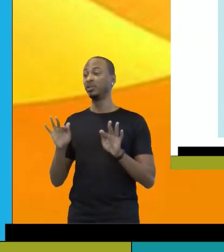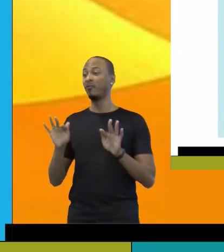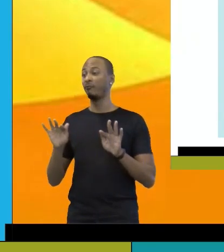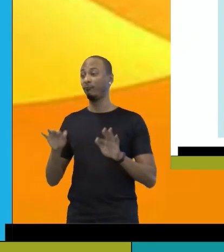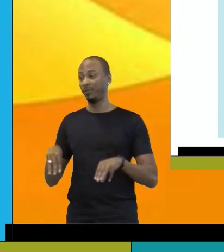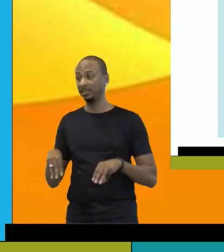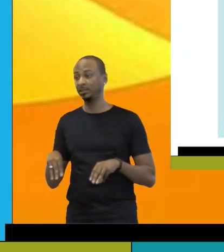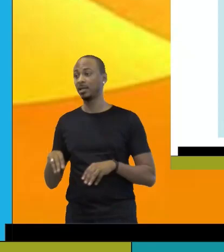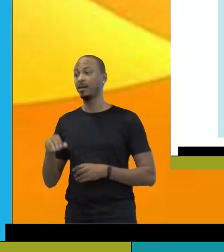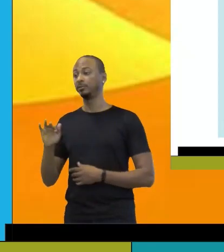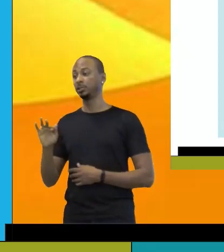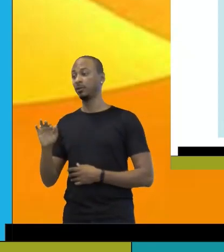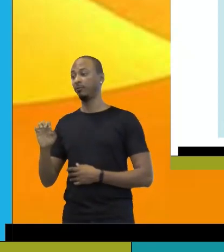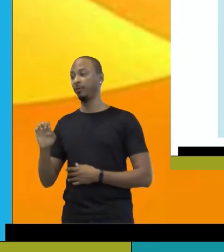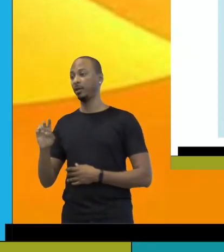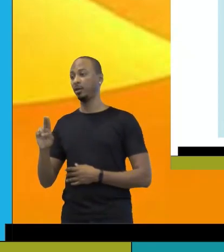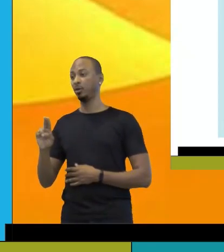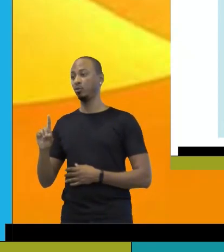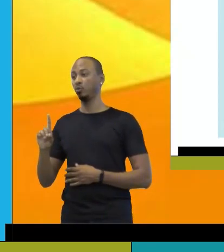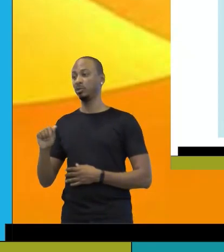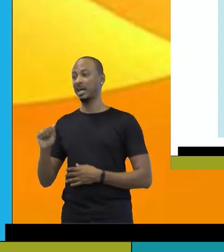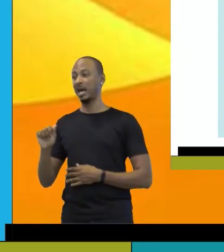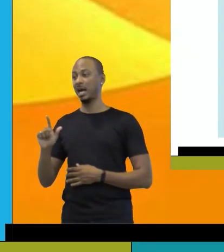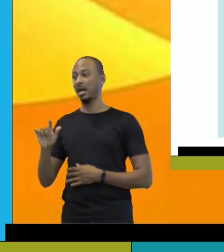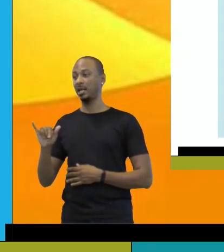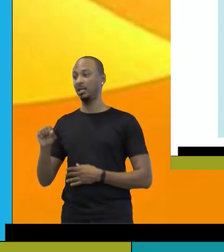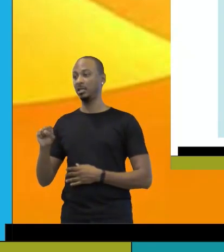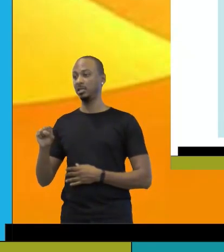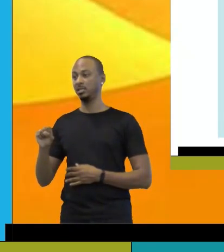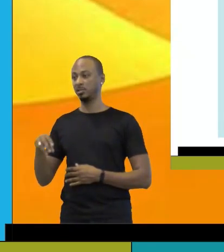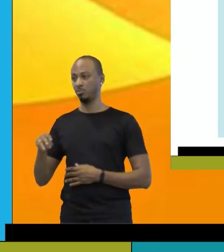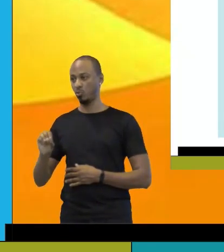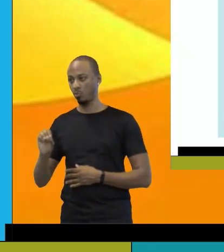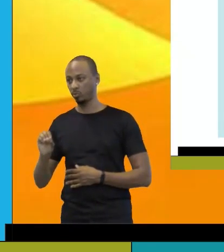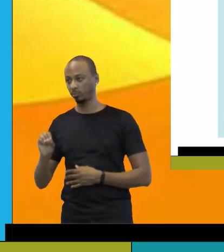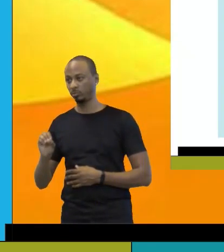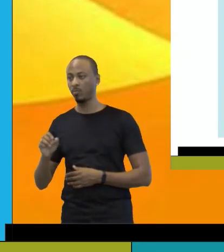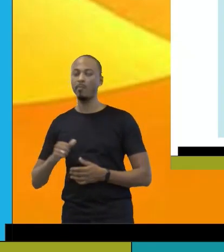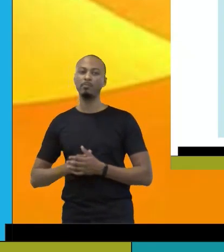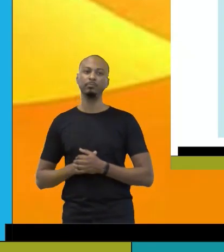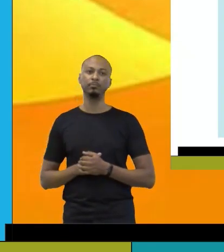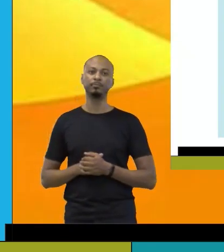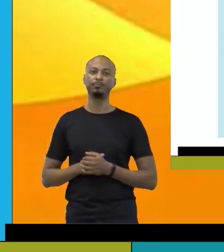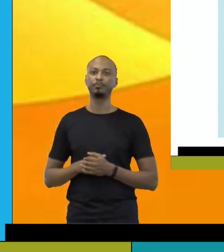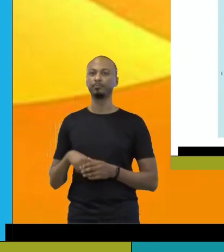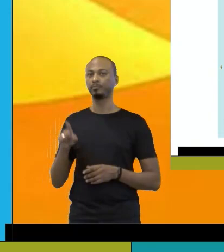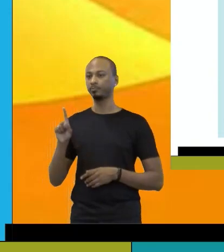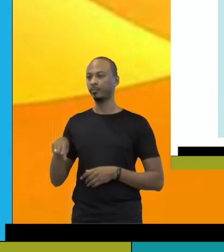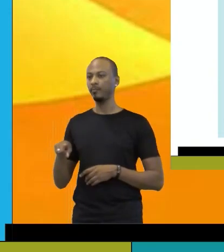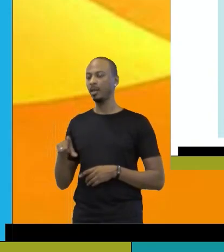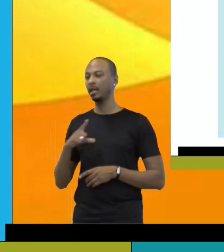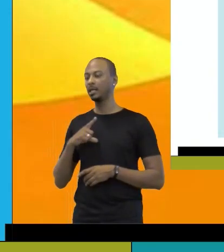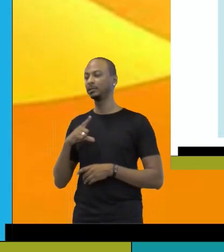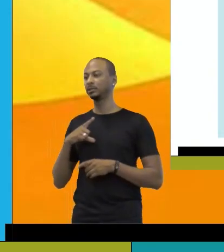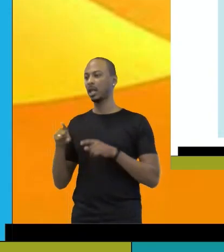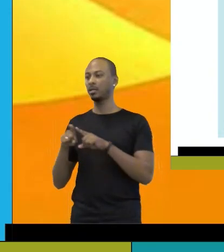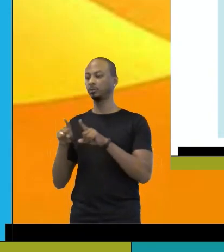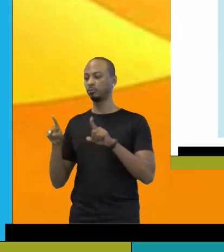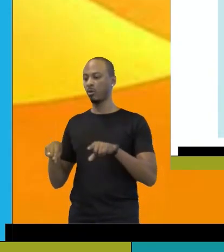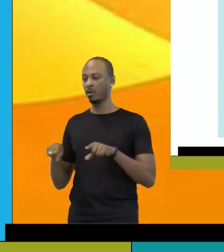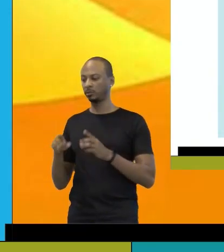feudalismo. E uma coisa que vocês não podem jamais se esquecer. O feudalismo, ele era um sistema centralizado